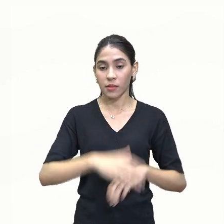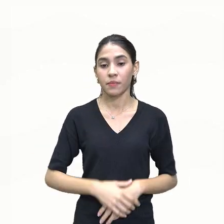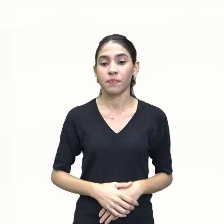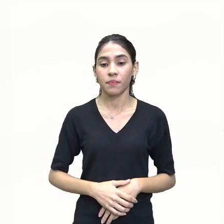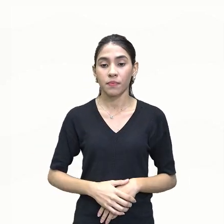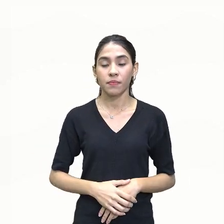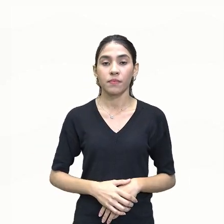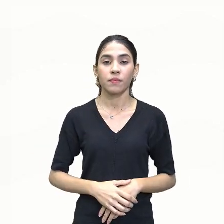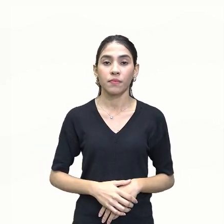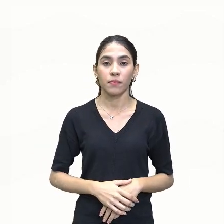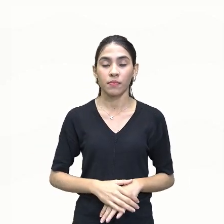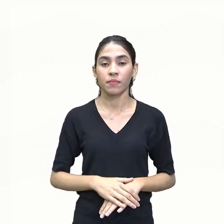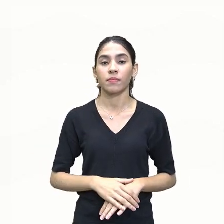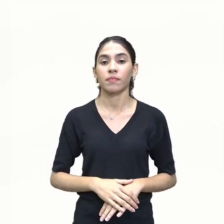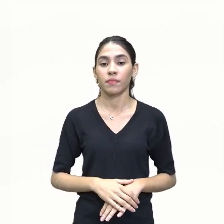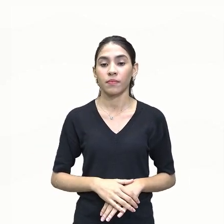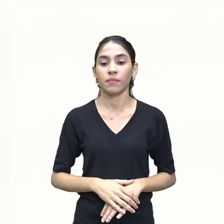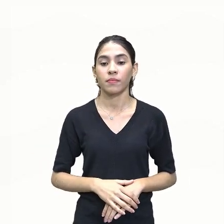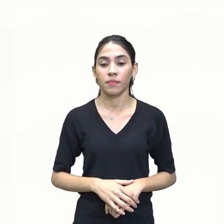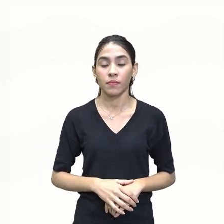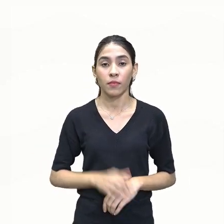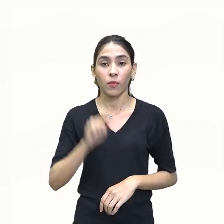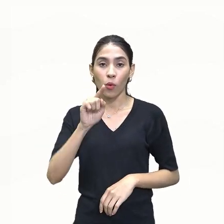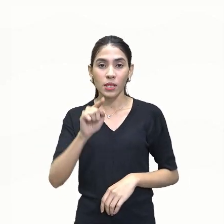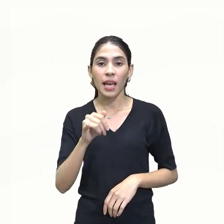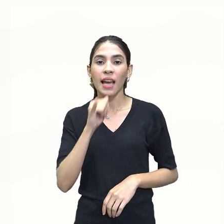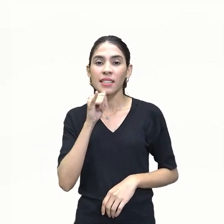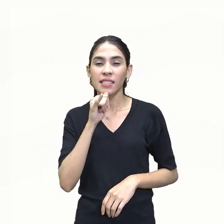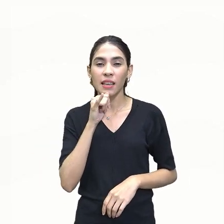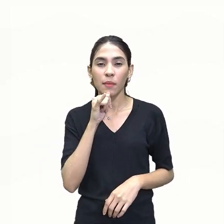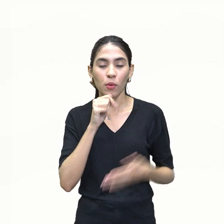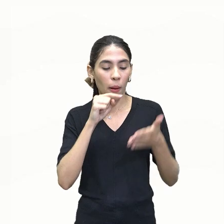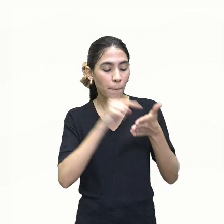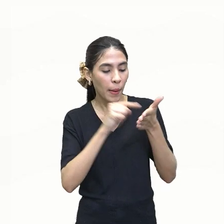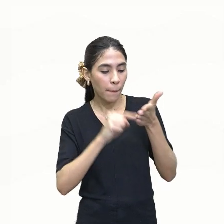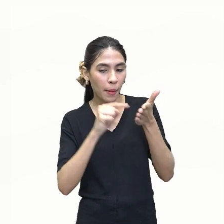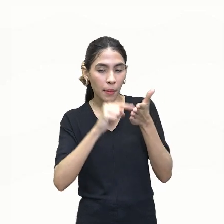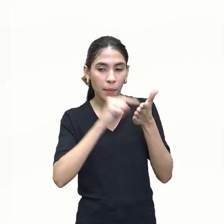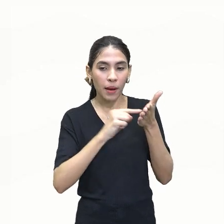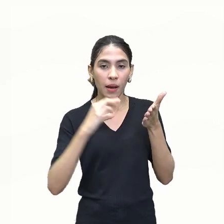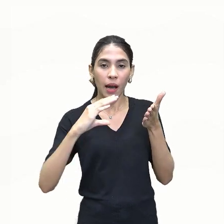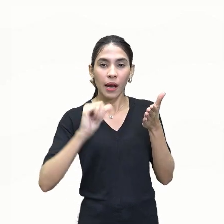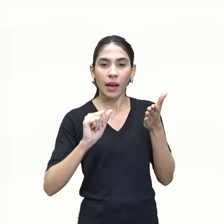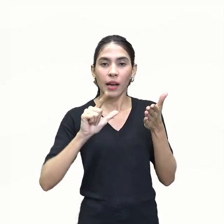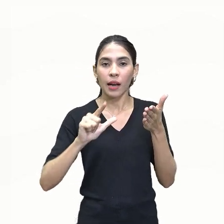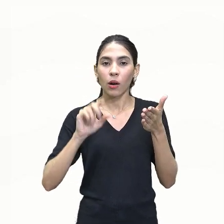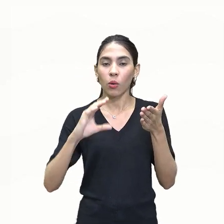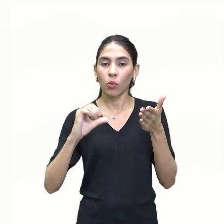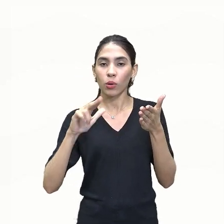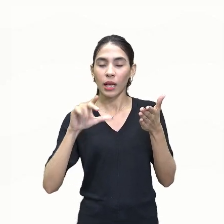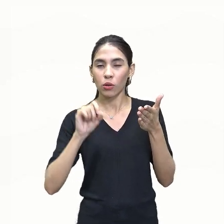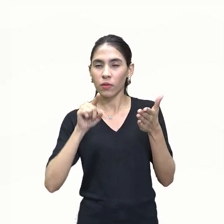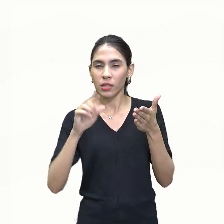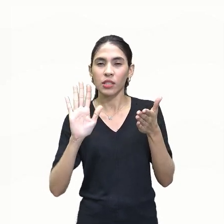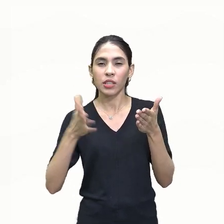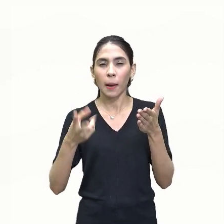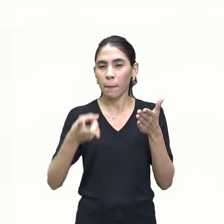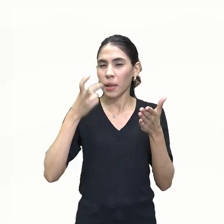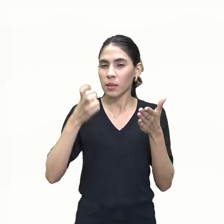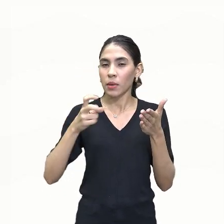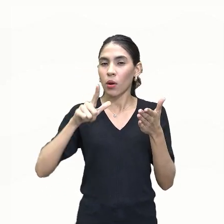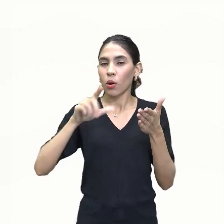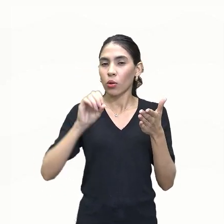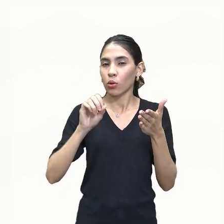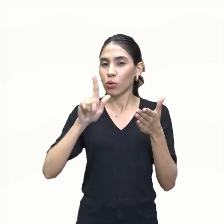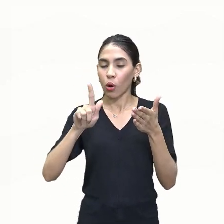essa base que nós temos na calculadora. Quando você vai calcular, tem lá, né? Você já viu a tecla de log. Então, ele utiliza ali a